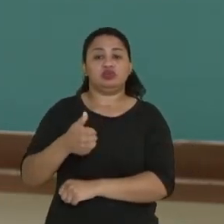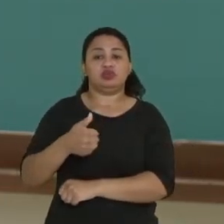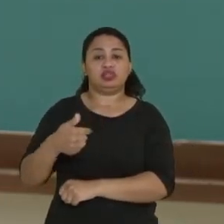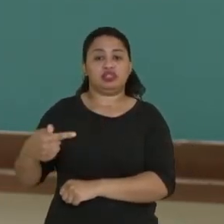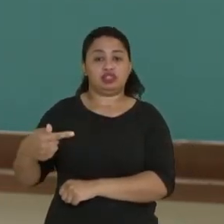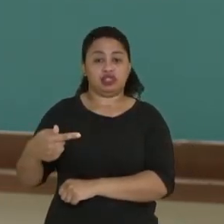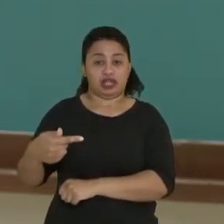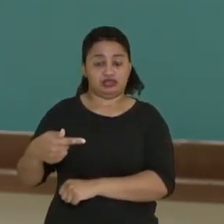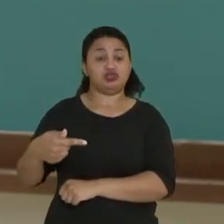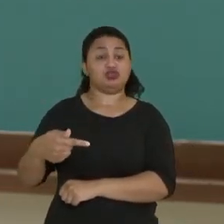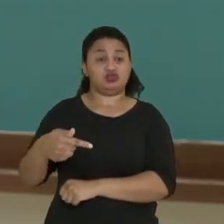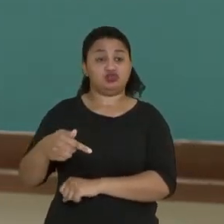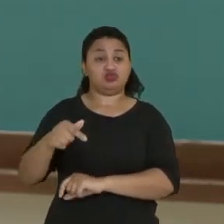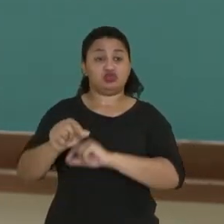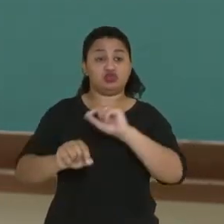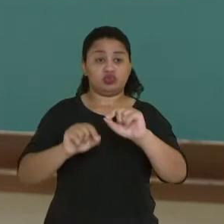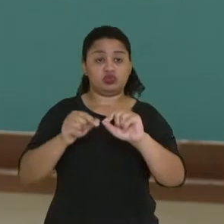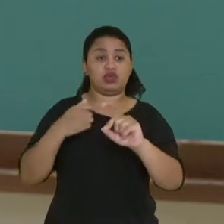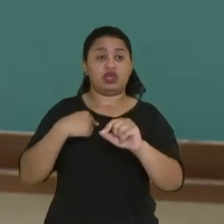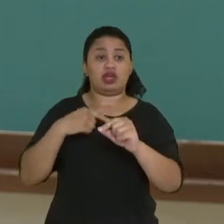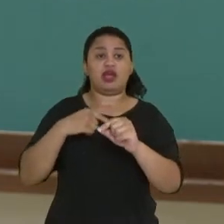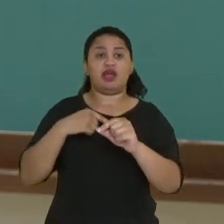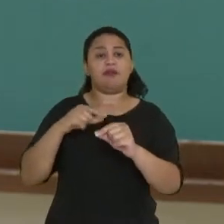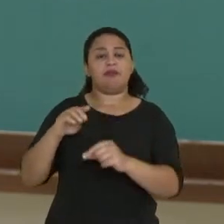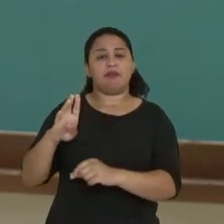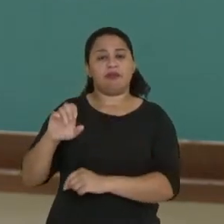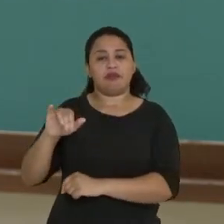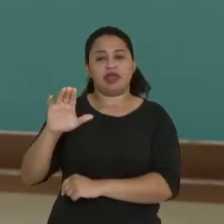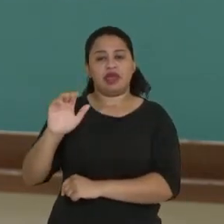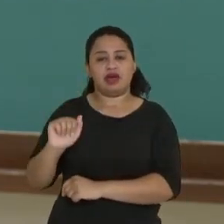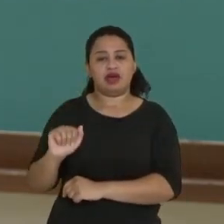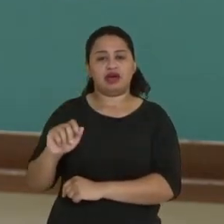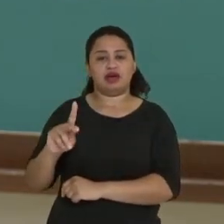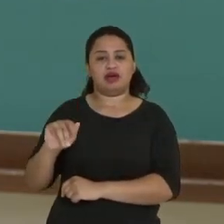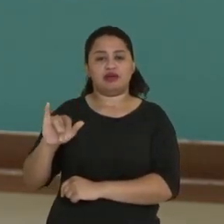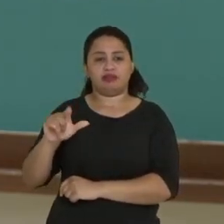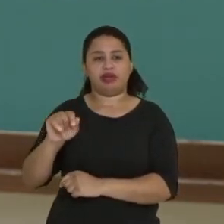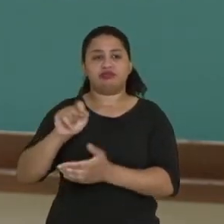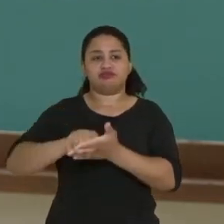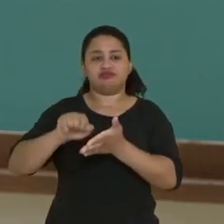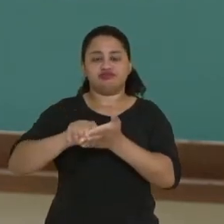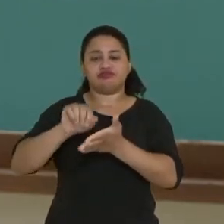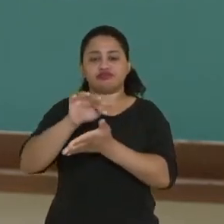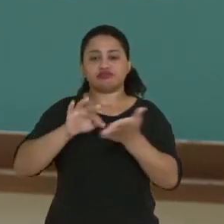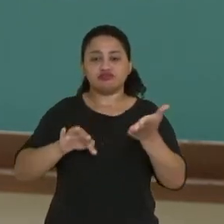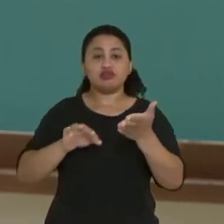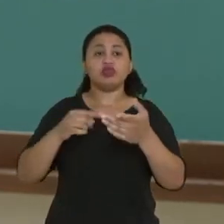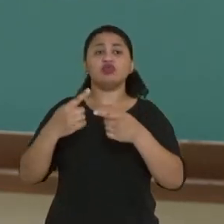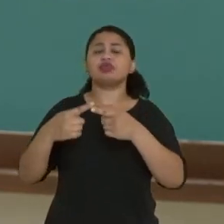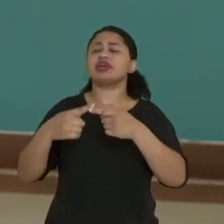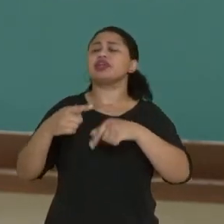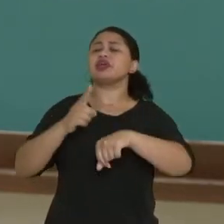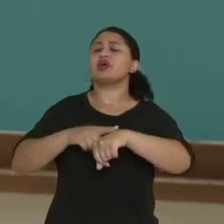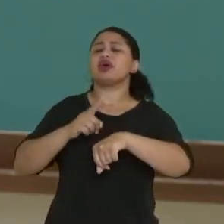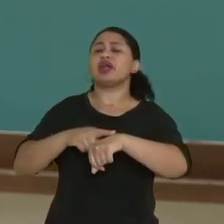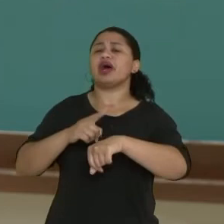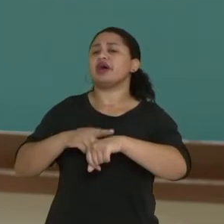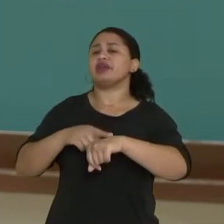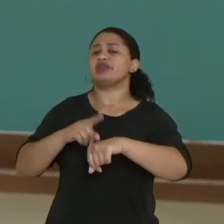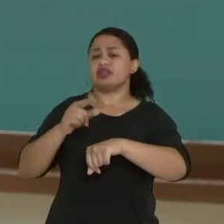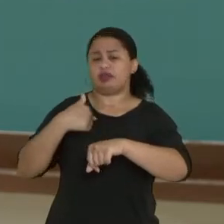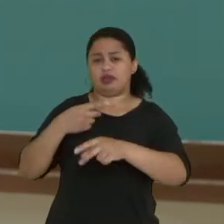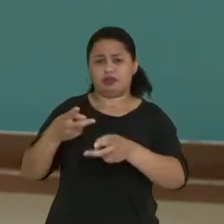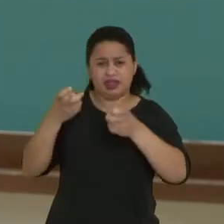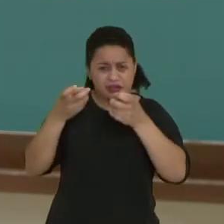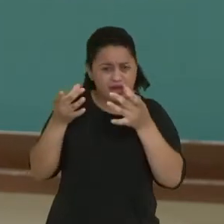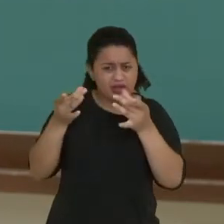Paiva, então quem escreveu, correspondente da Agência Brasil em Manaus. Por que será que tem um horário, pessoal? Vocês observaram esse